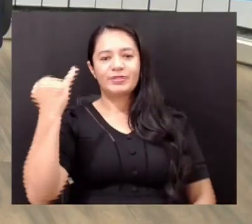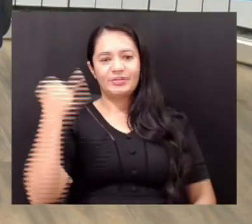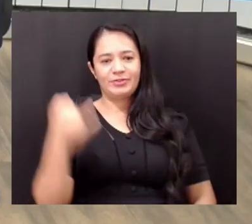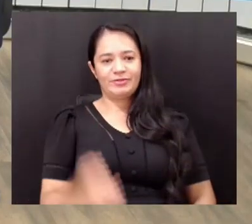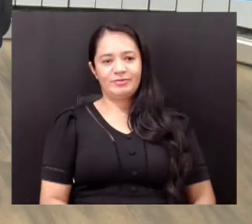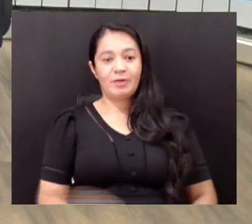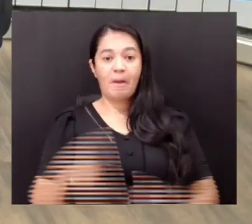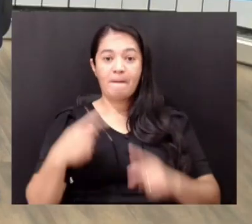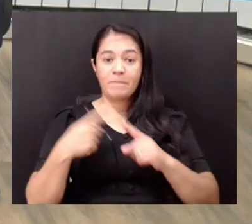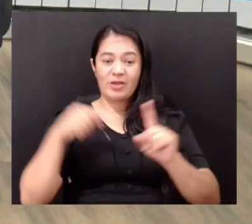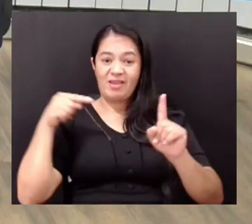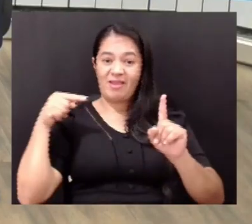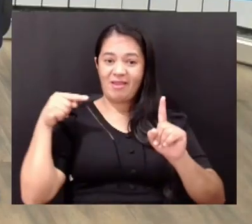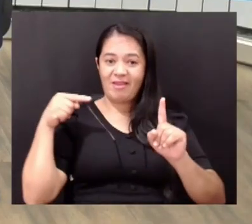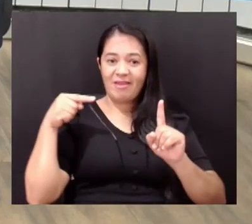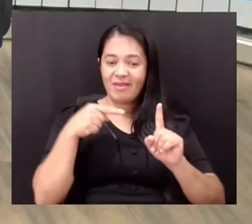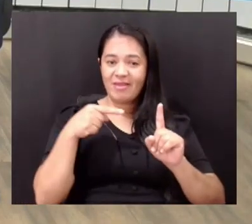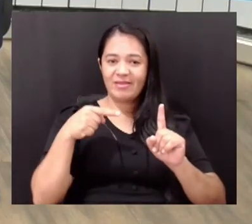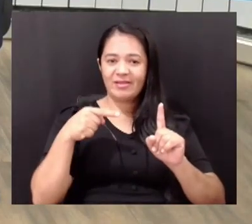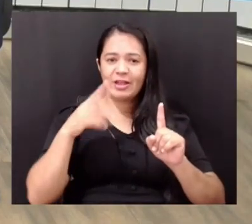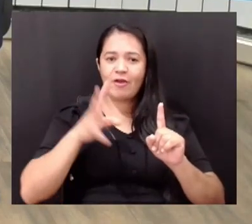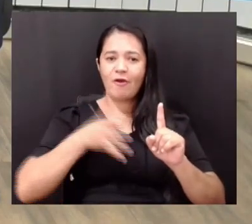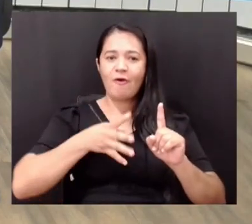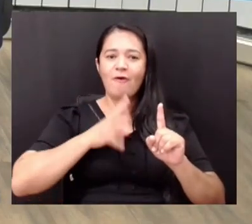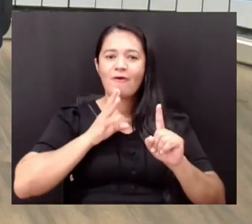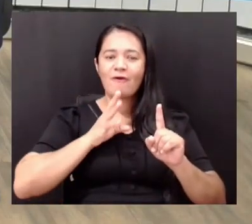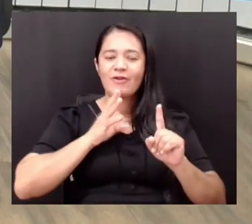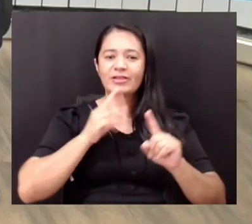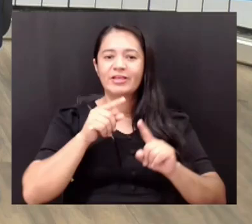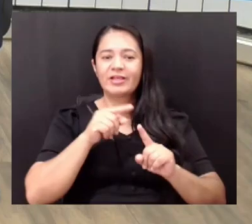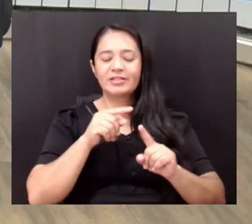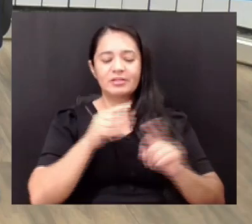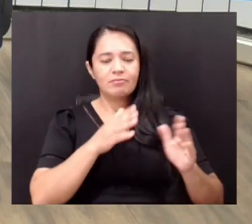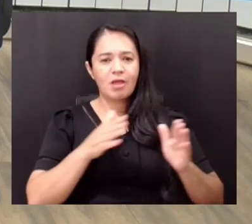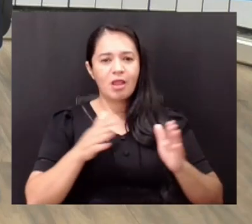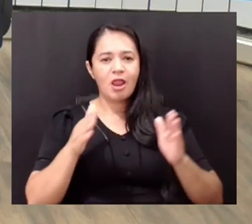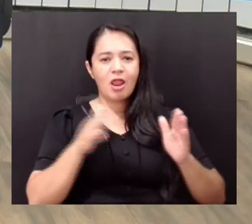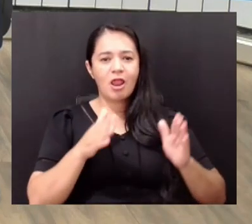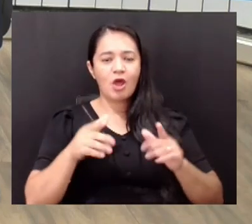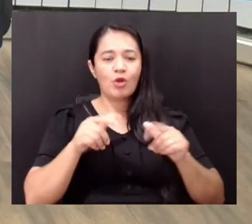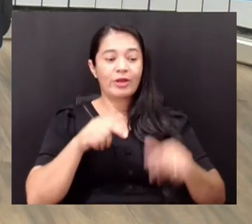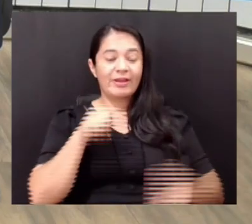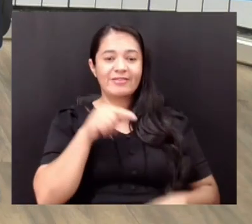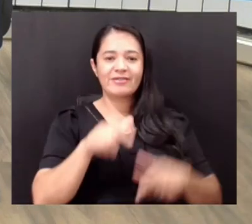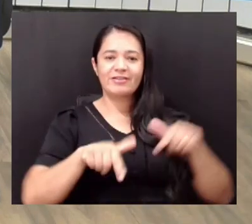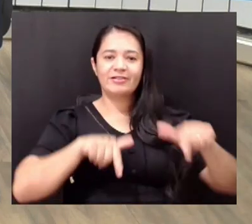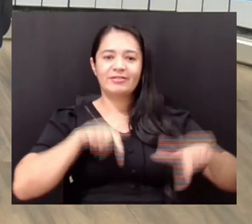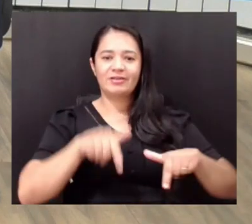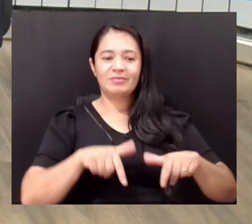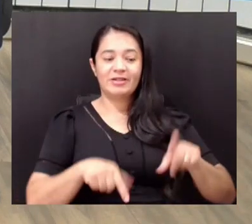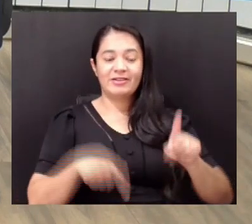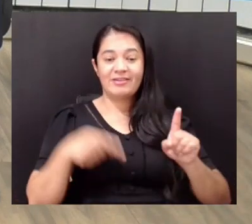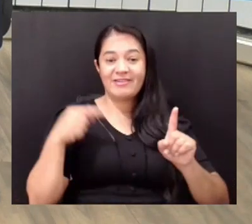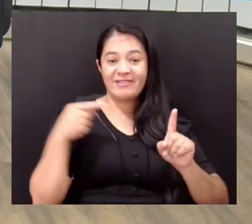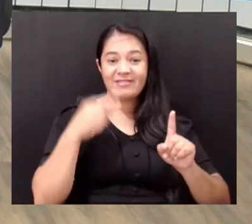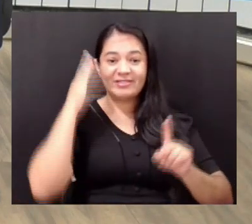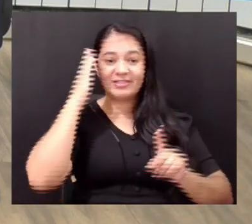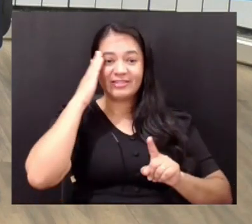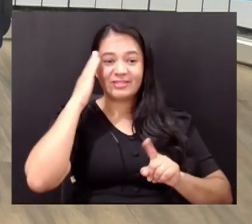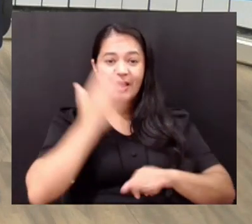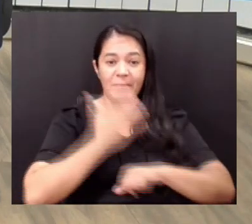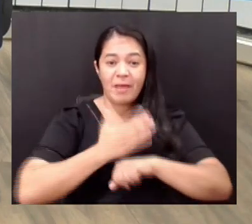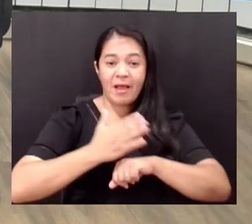mais do que ninguém, conhece ali, como a senhora disse, ele conhece o terreno dele, né? Sim, ele sabe qual é a prática que ele tem no dia a